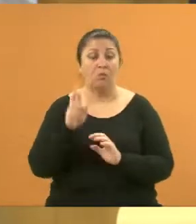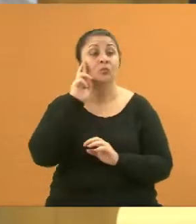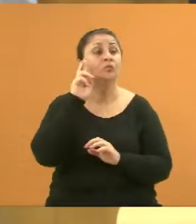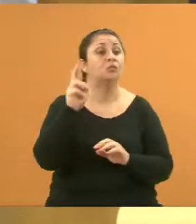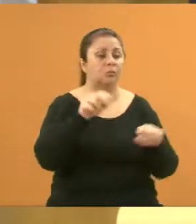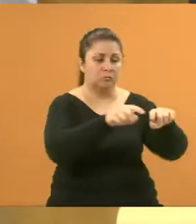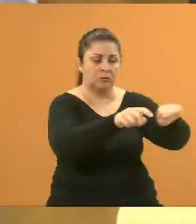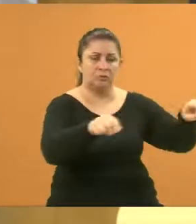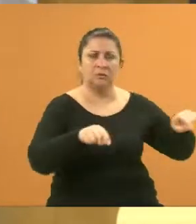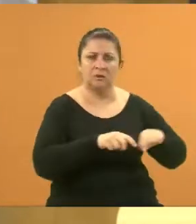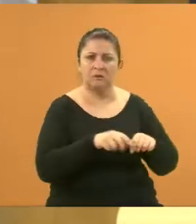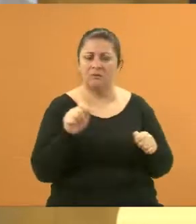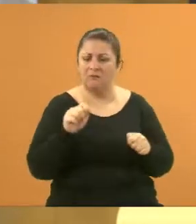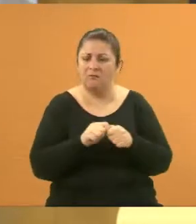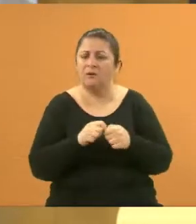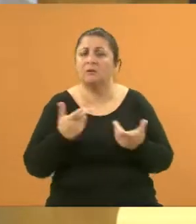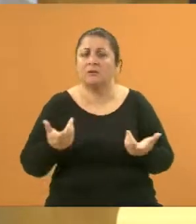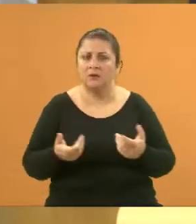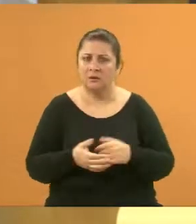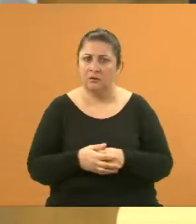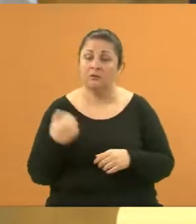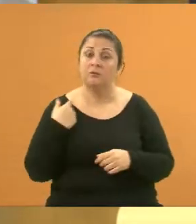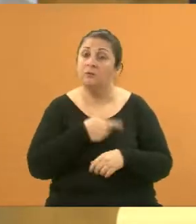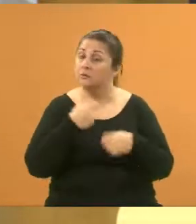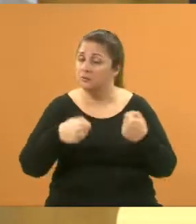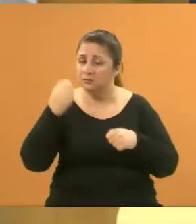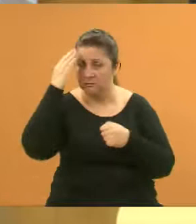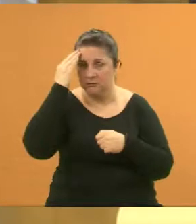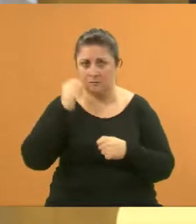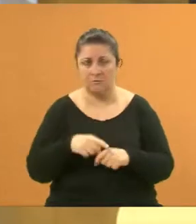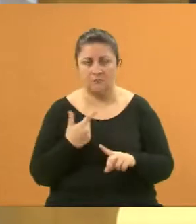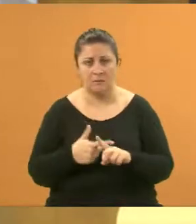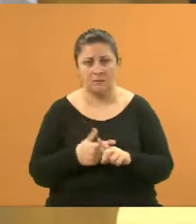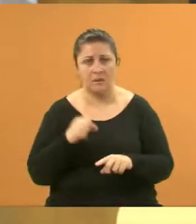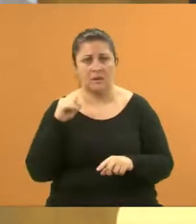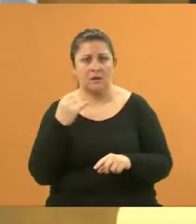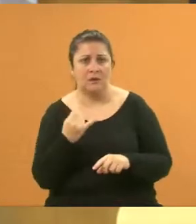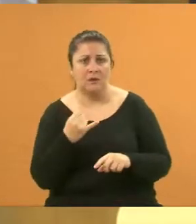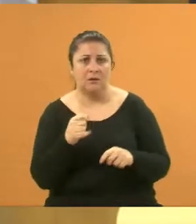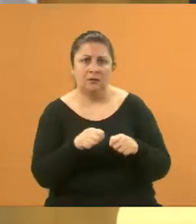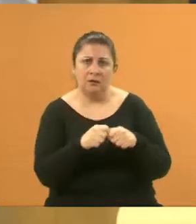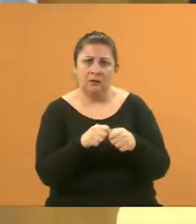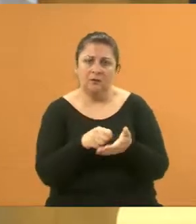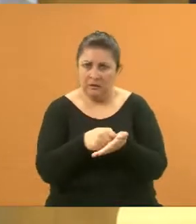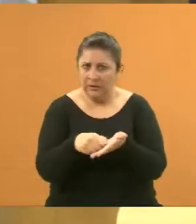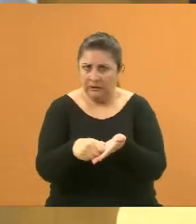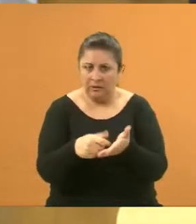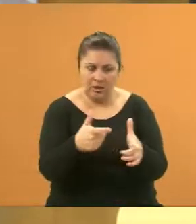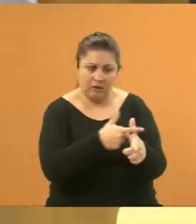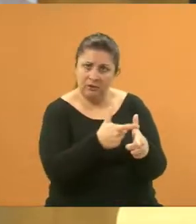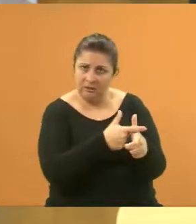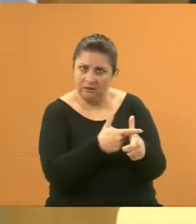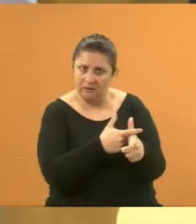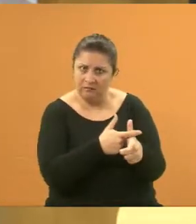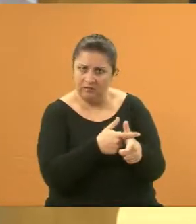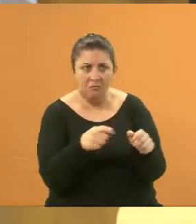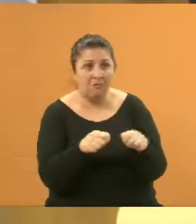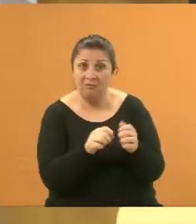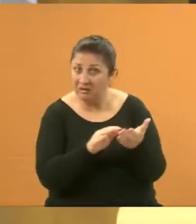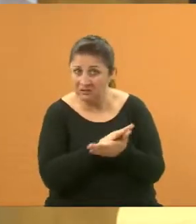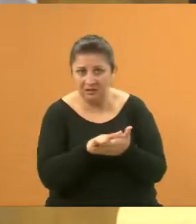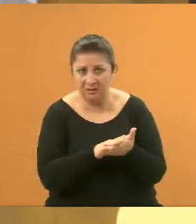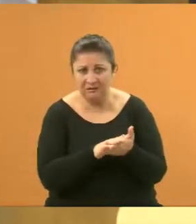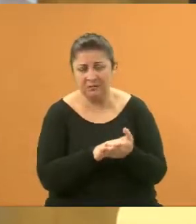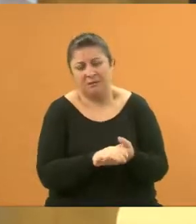proprietários. Tem que saber, porque na verdade, se você escreve um débito em dívida ativa e não ajuiza a execução fiscal,